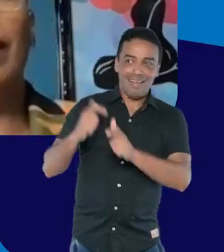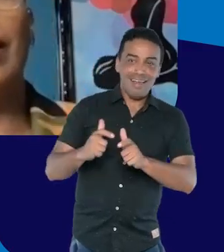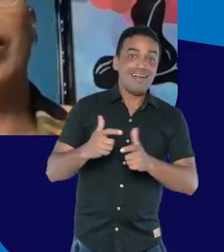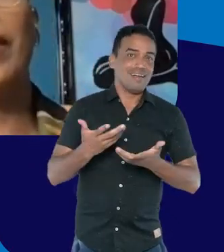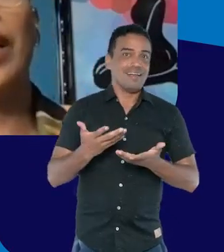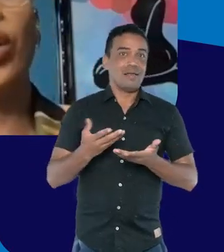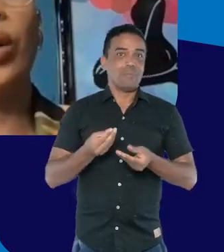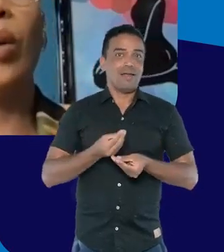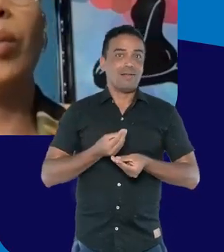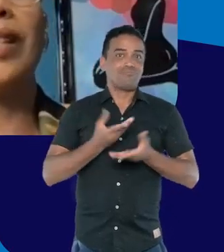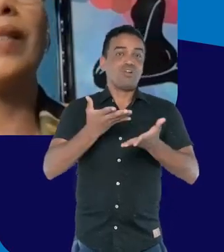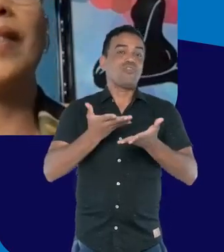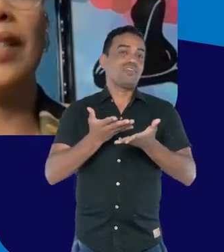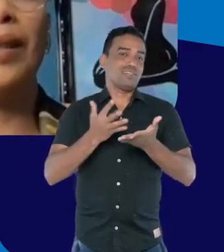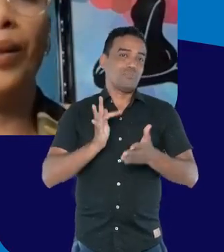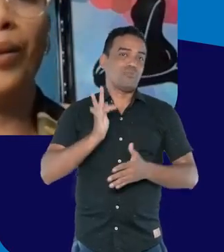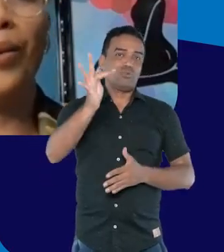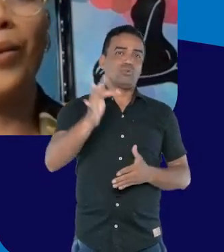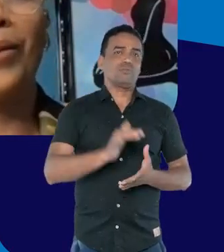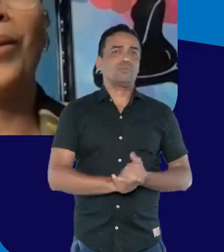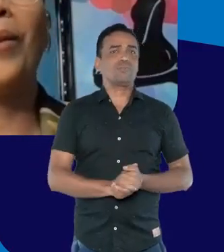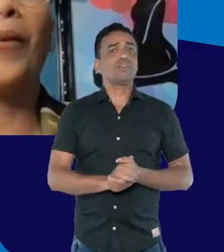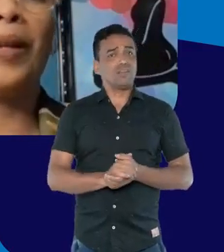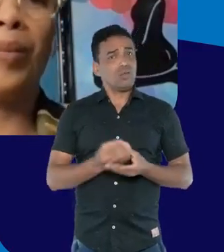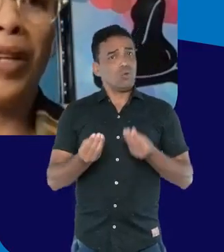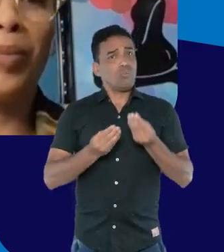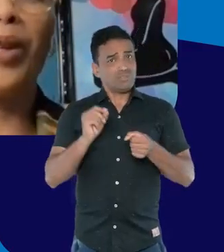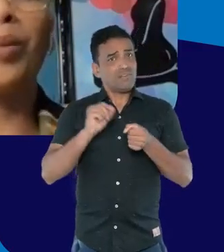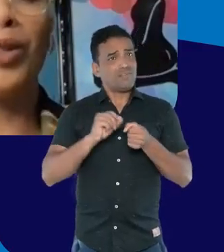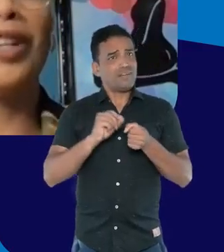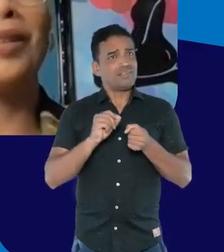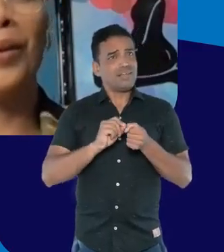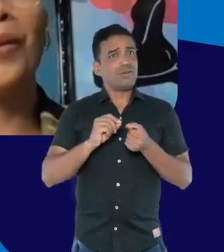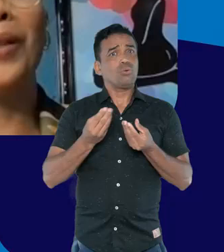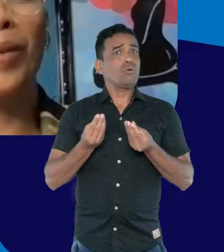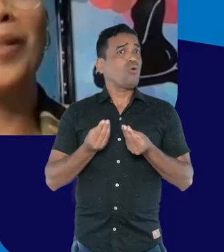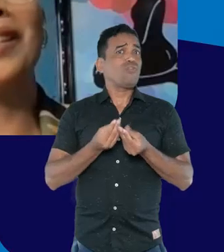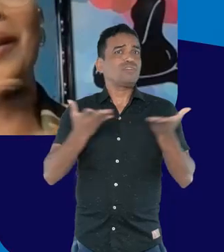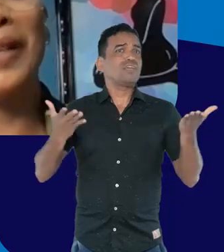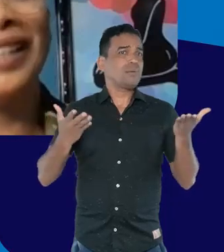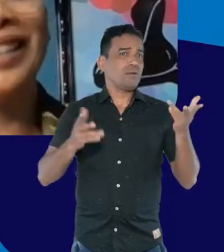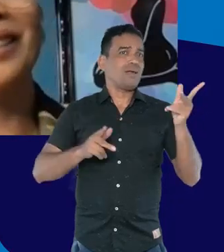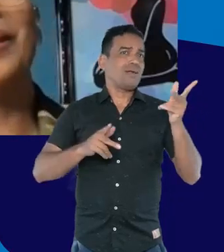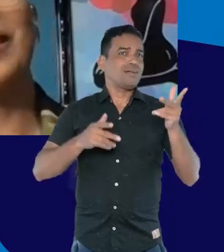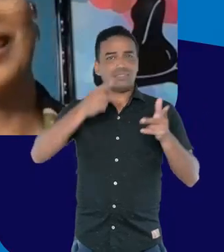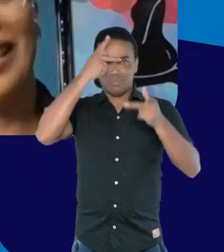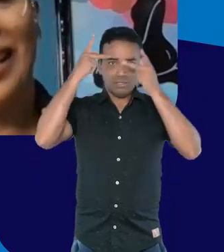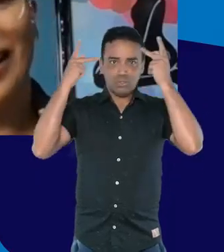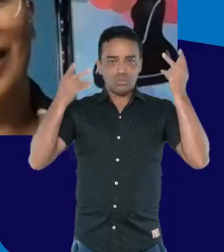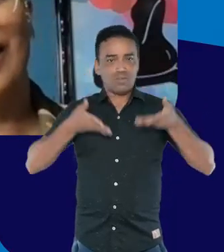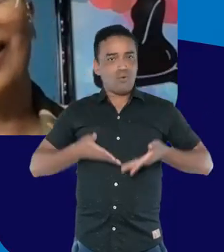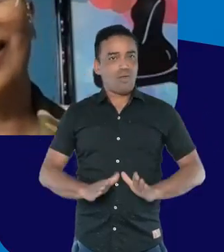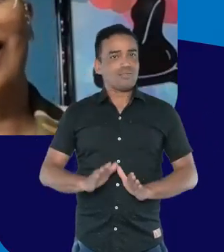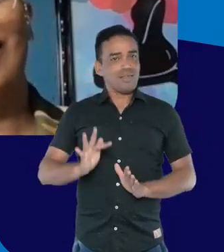para levar para frente. E como que você está fazendo isso para as próximas gerações, como que você está conectando